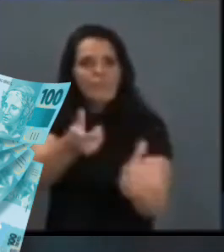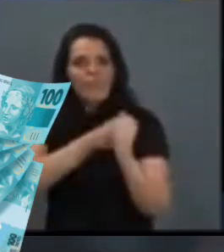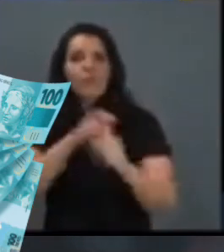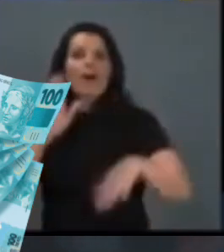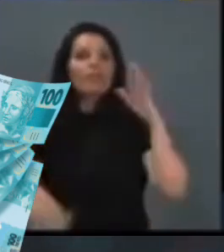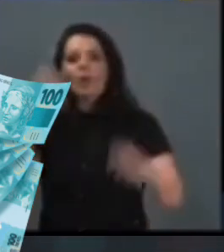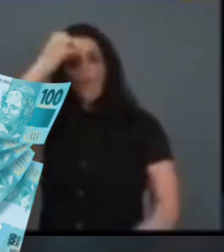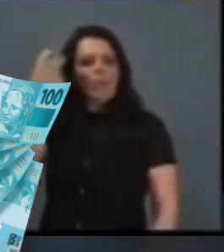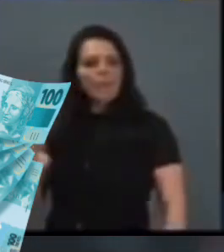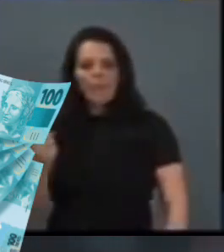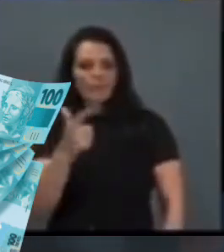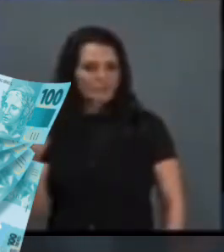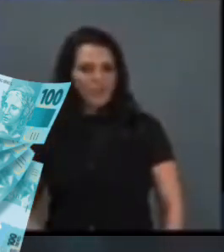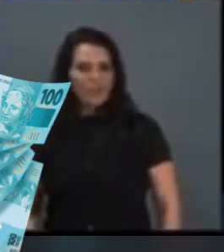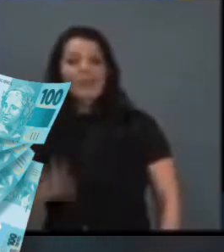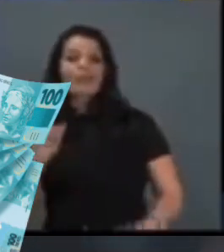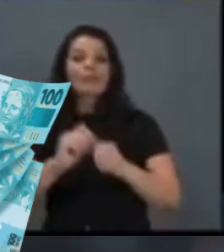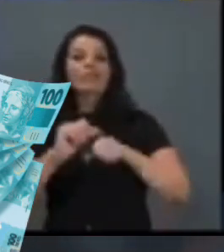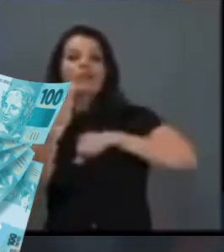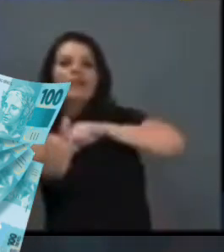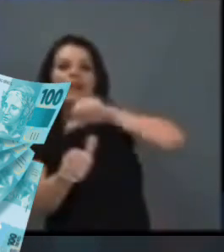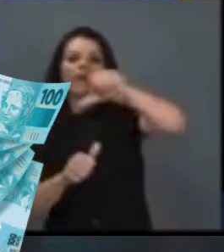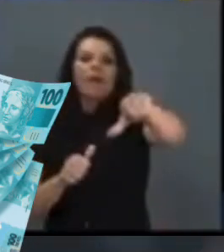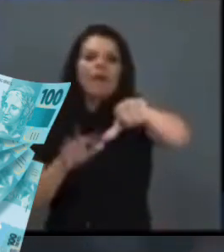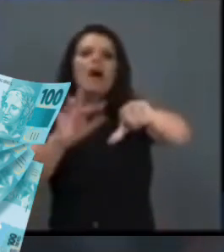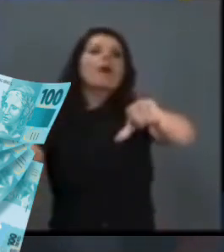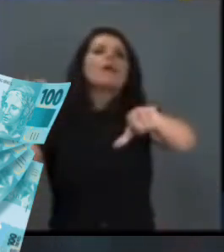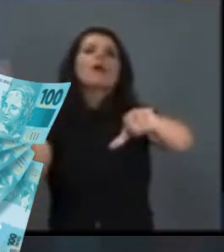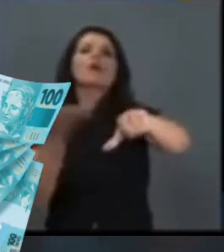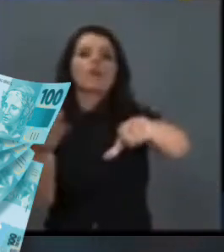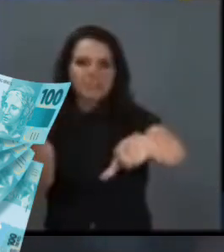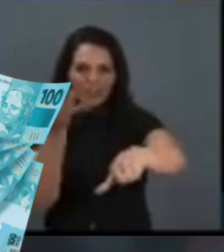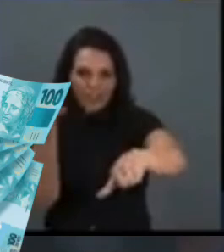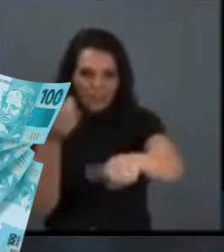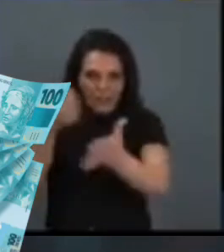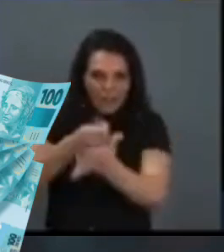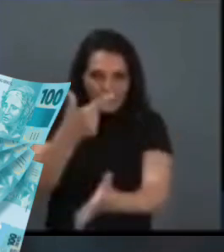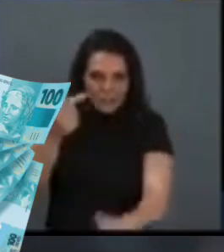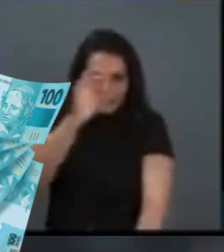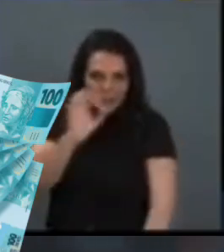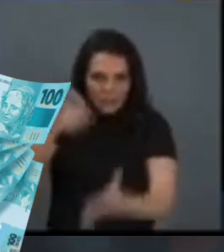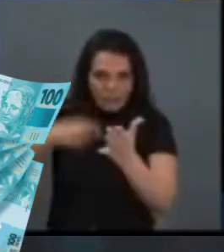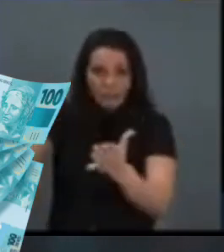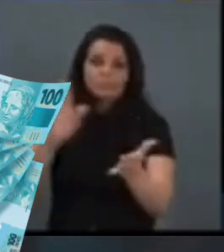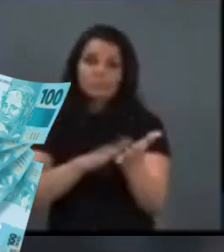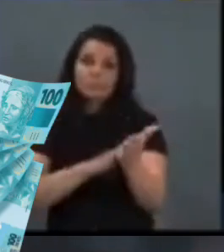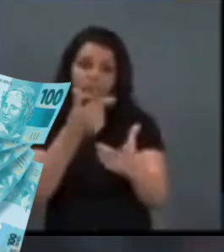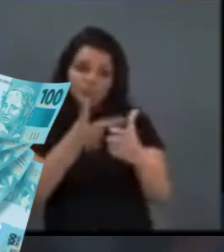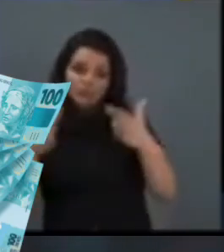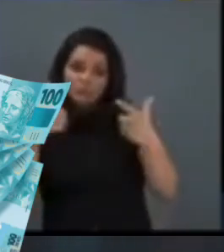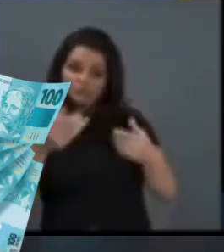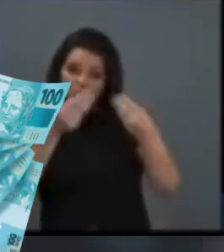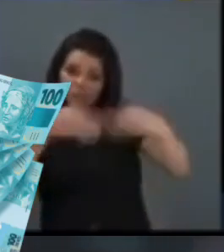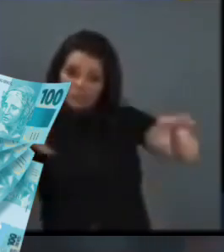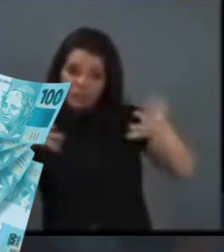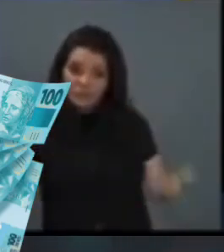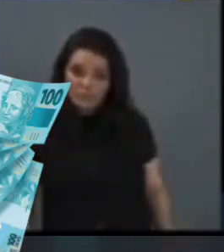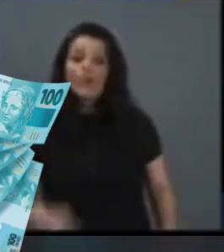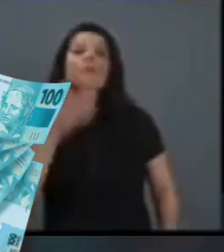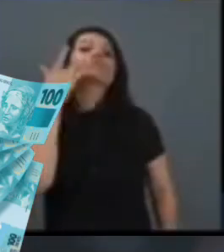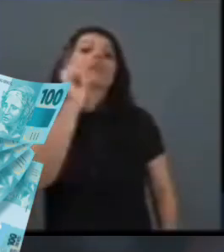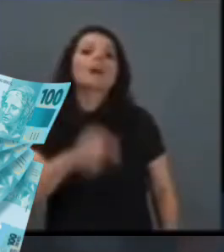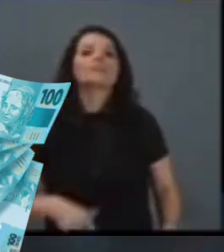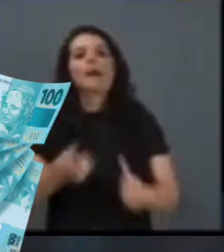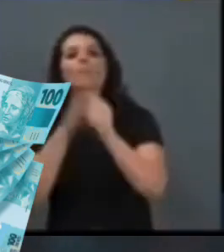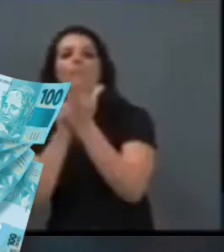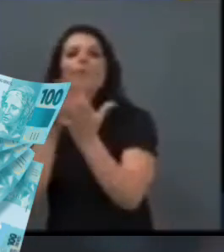das vezes não é culpa dele? Vamos fazer o seguinte, senhor, vamos pegar agora também, já que vocês querem pegar 27% dele, vocês ficam também com a despesa, o que vocês acham? Olha que